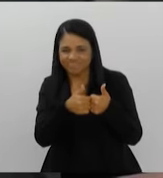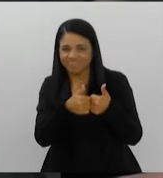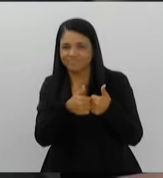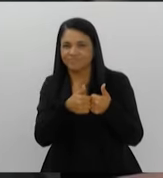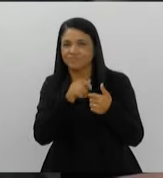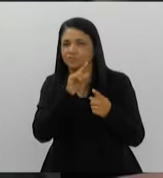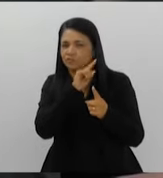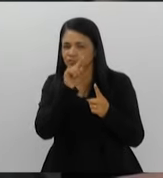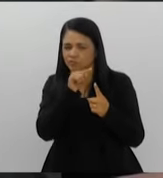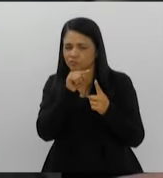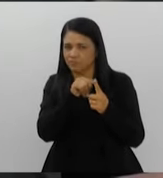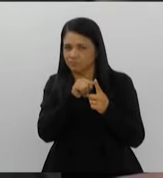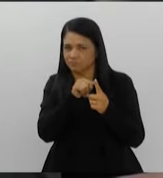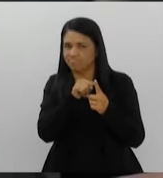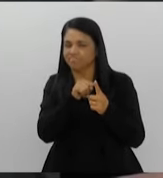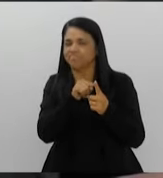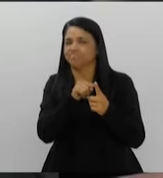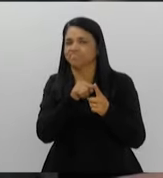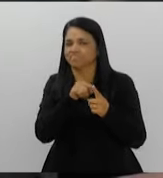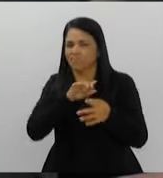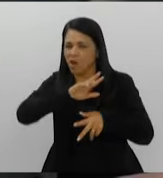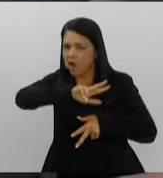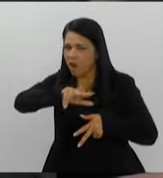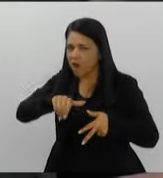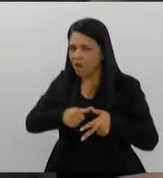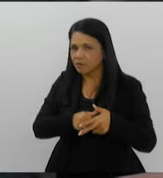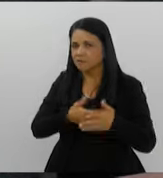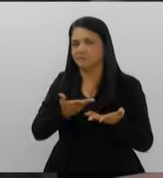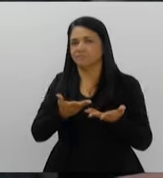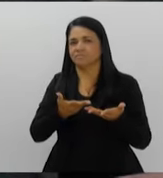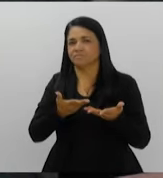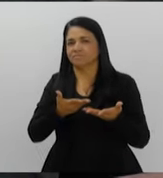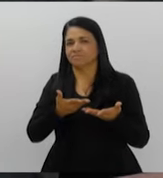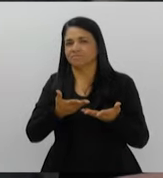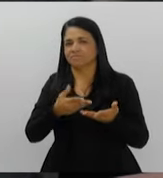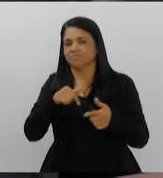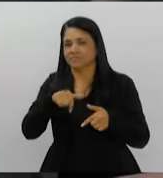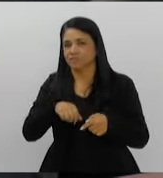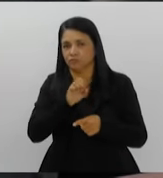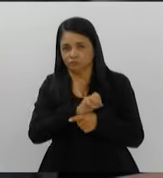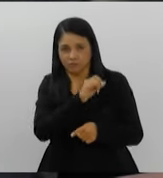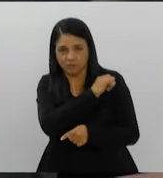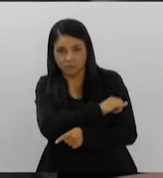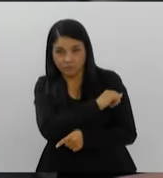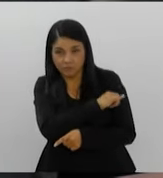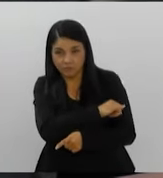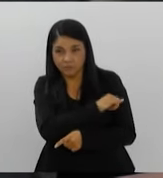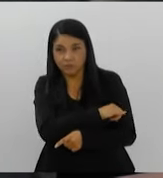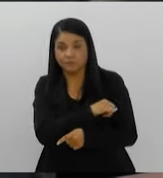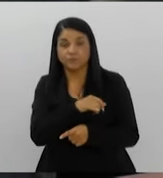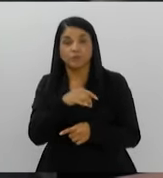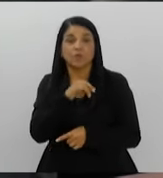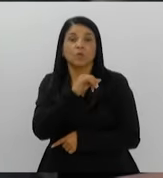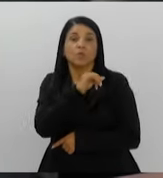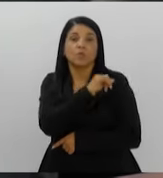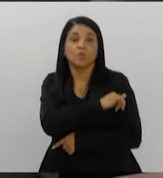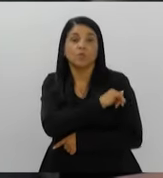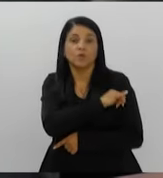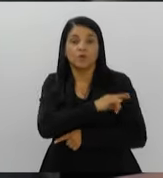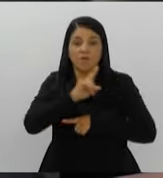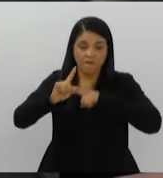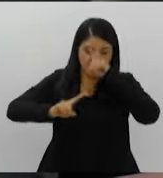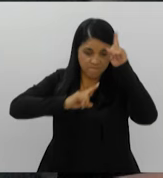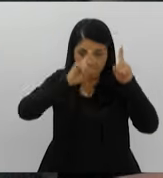foi objeto de muita podridão, de muita roubalheira, de muito escárnio nesse Estado, o Rio de Janeiro inventa